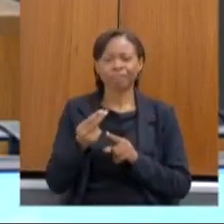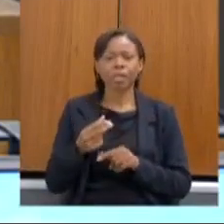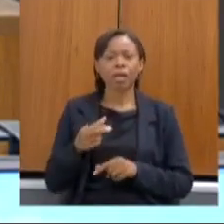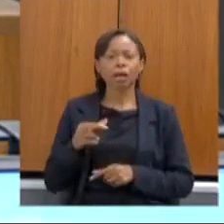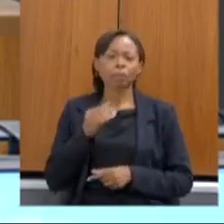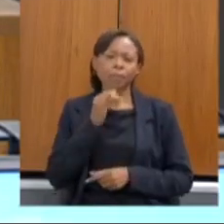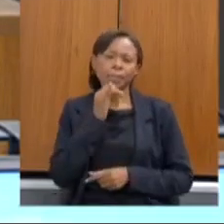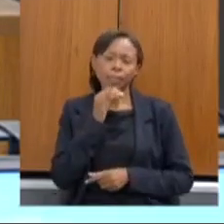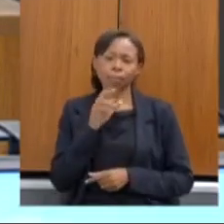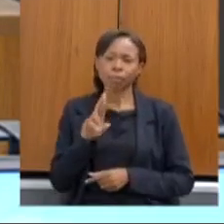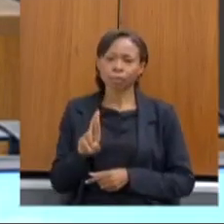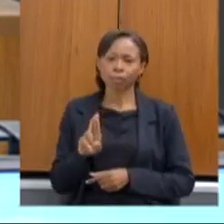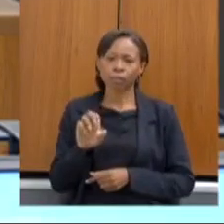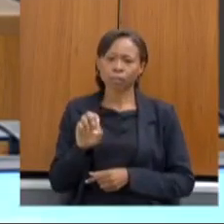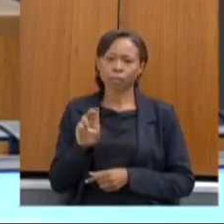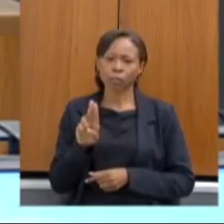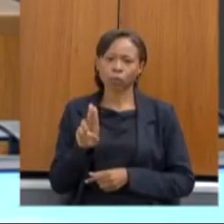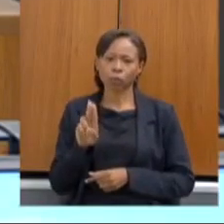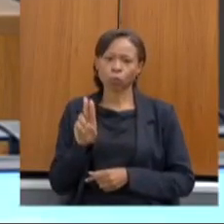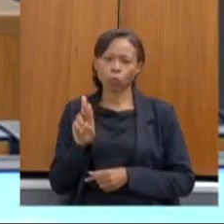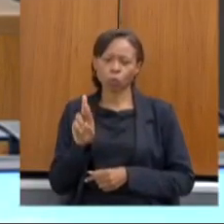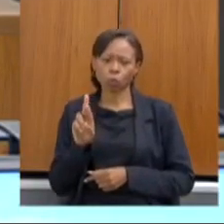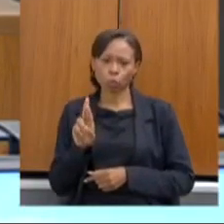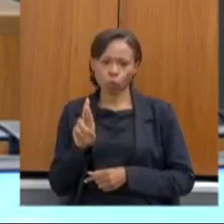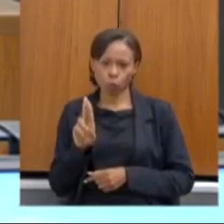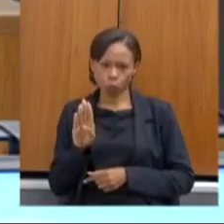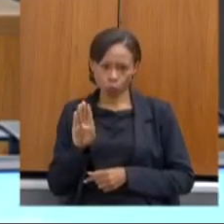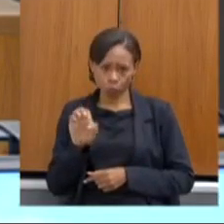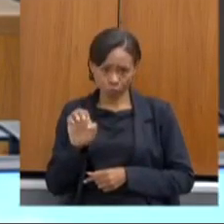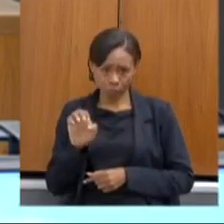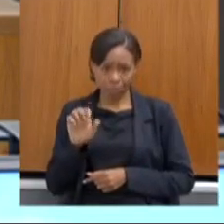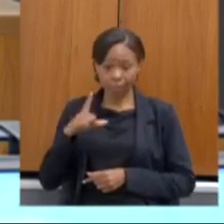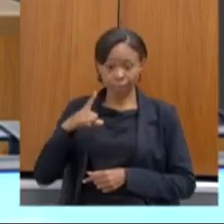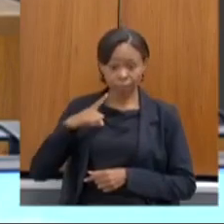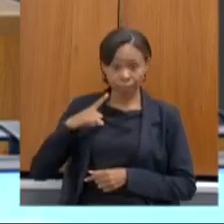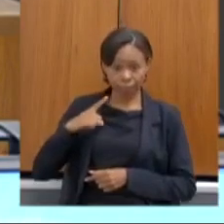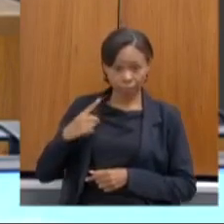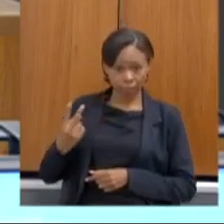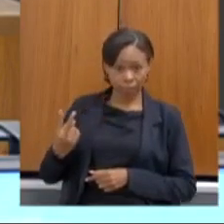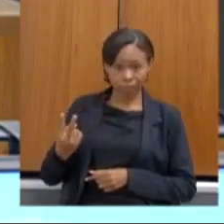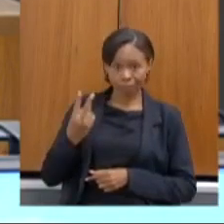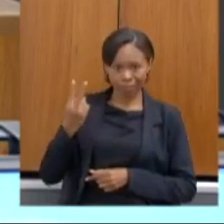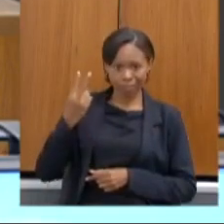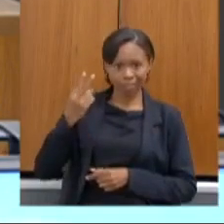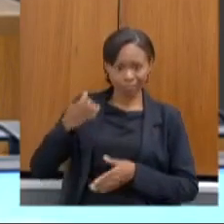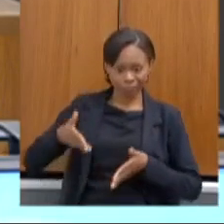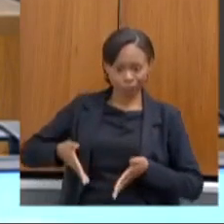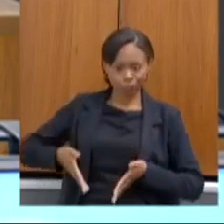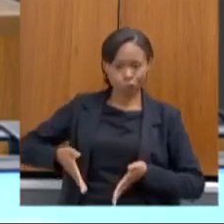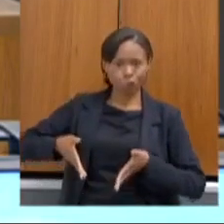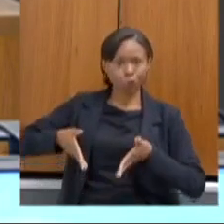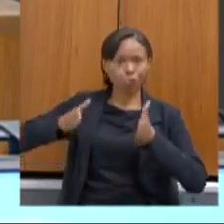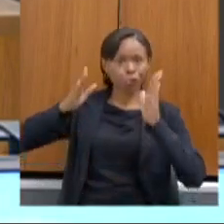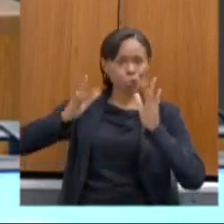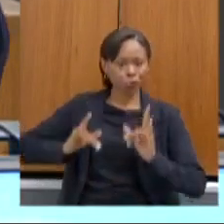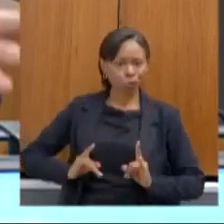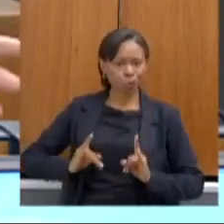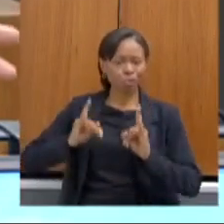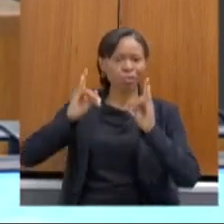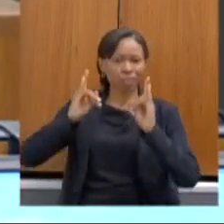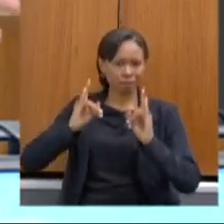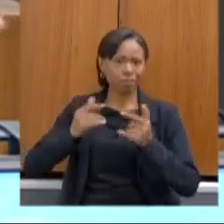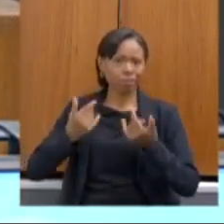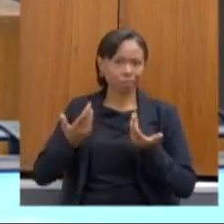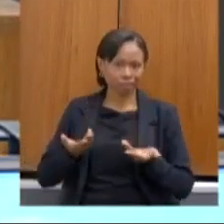riourbe por exemplo ela tem um benefício que a valorização do imóvel né primeiro que você tá dando